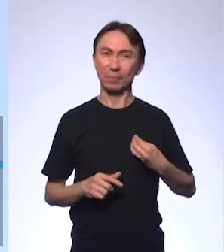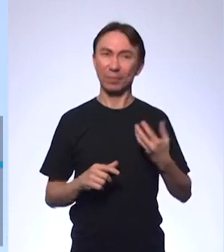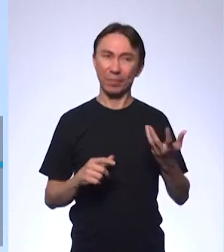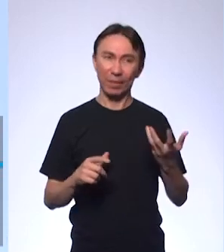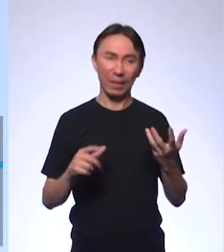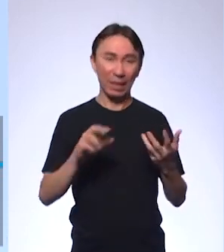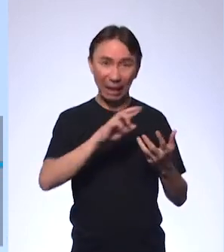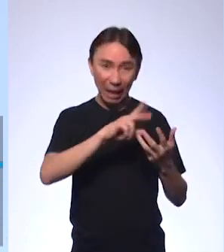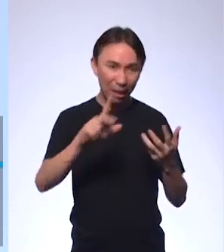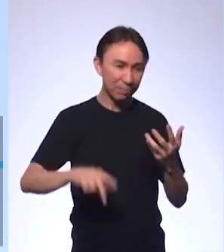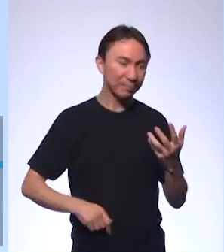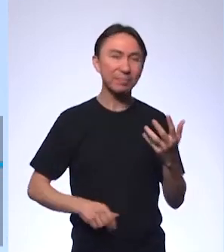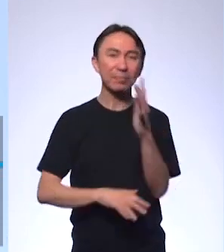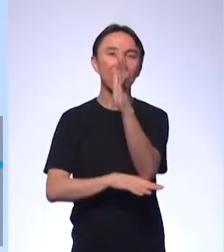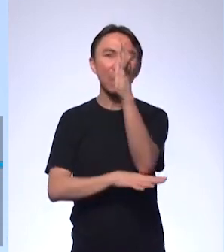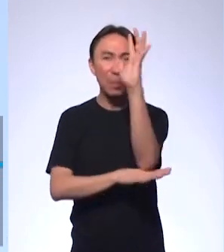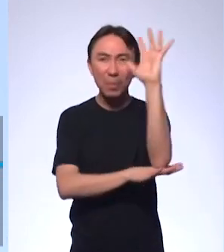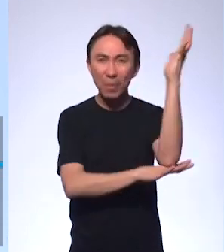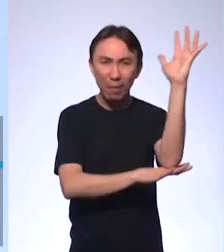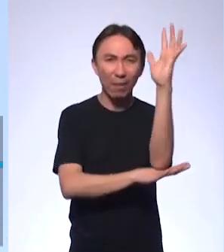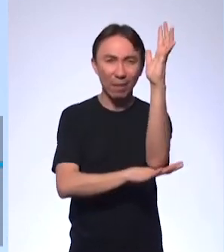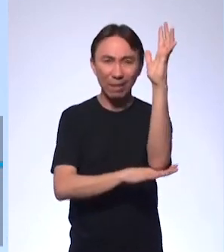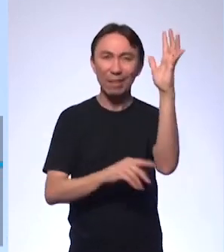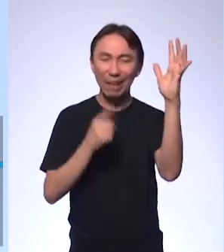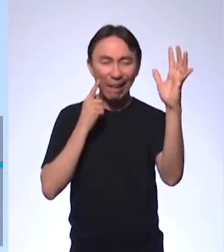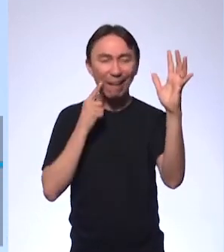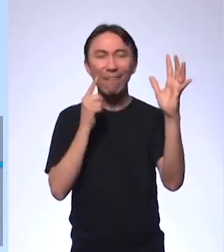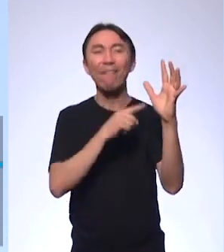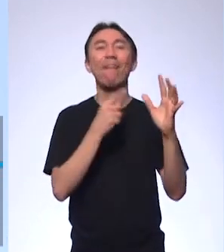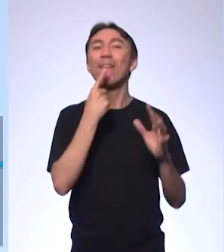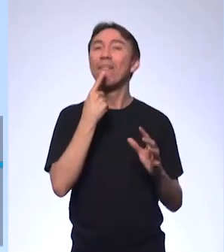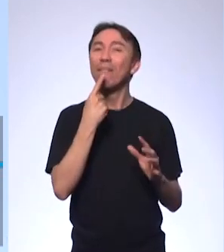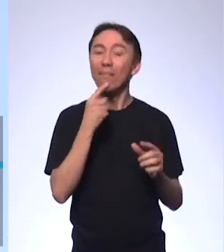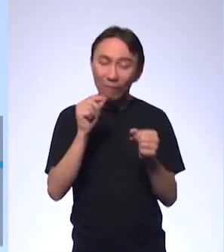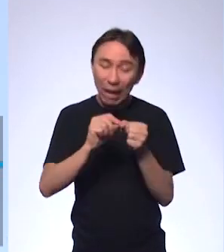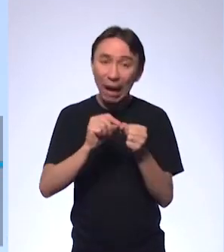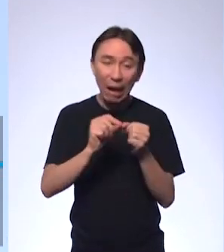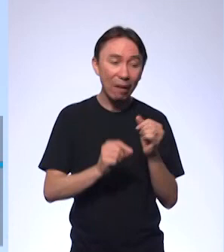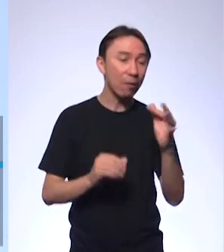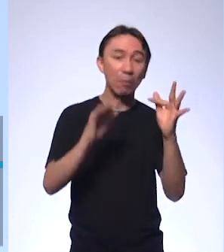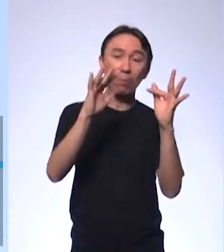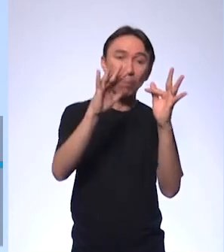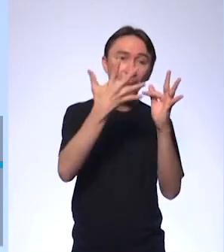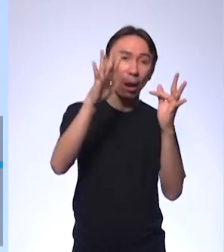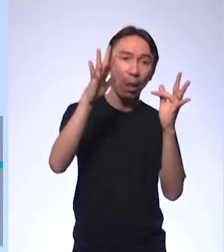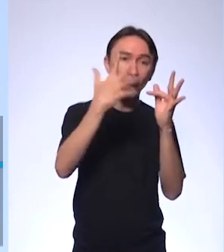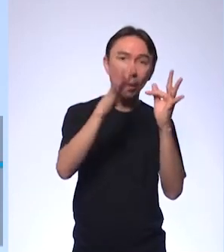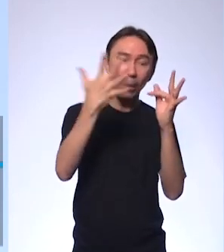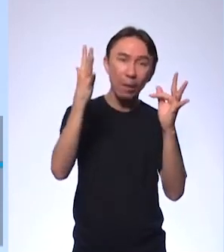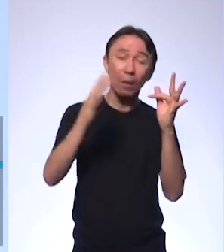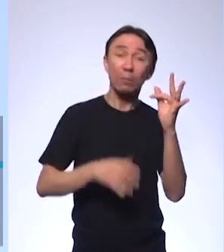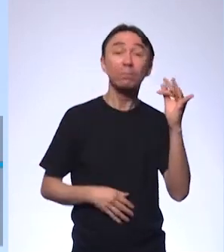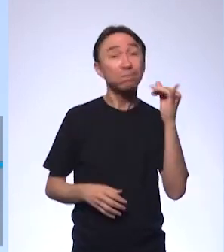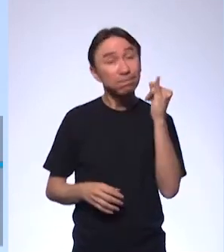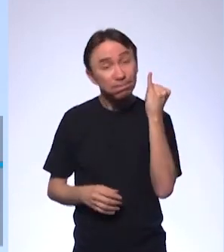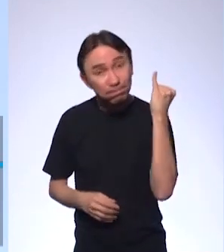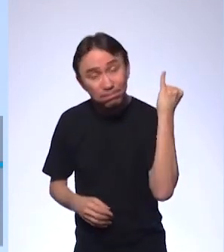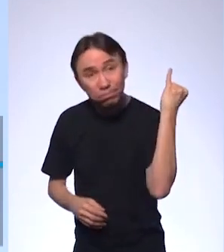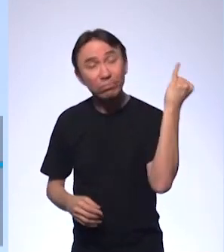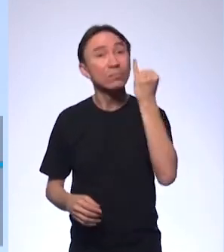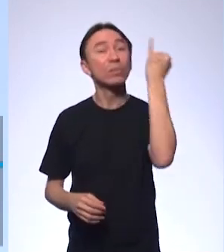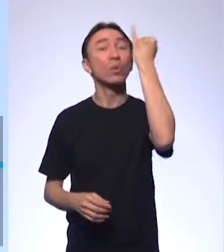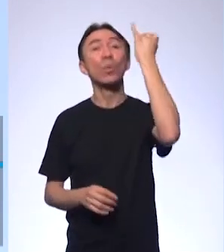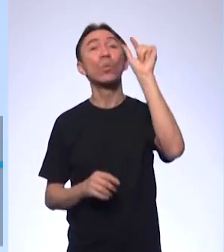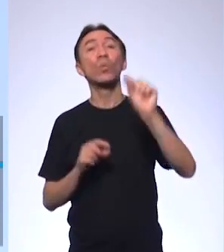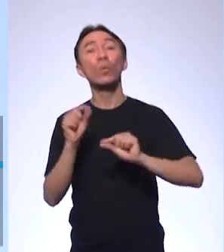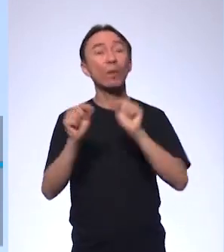vivos fotossintetizantes, aí os produtores, são extremamente importantes, né, justamente